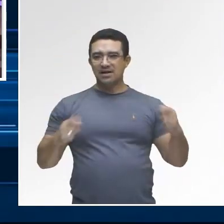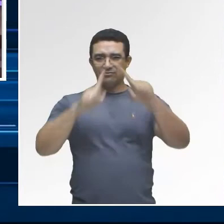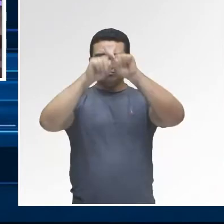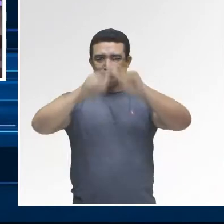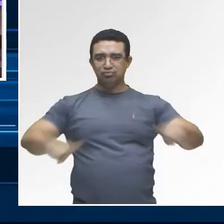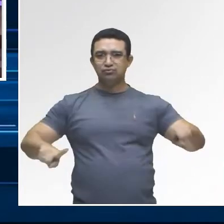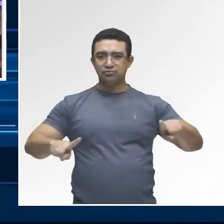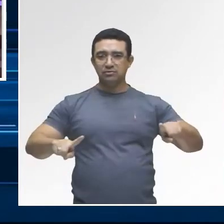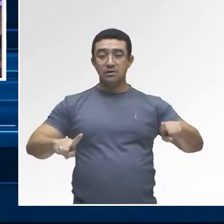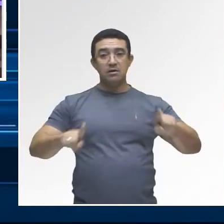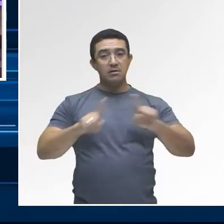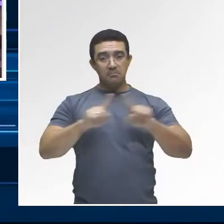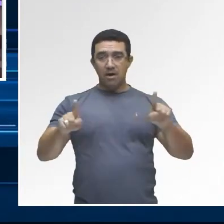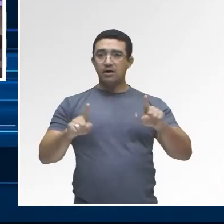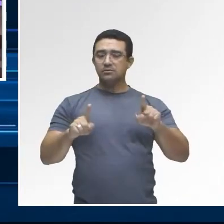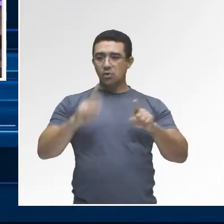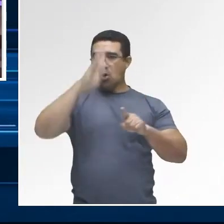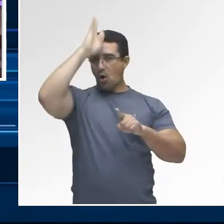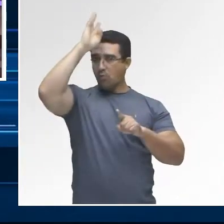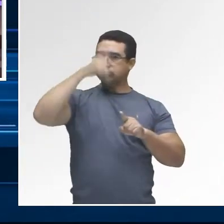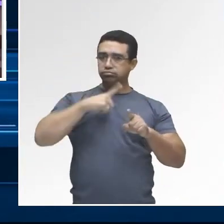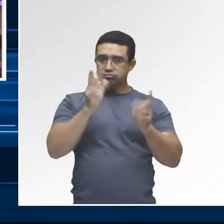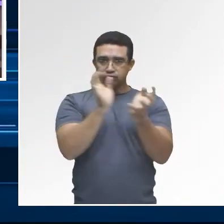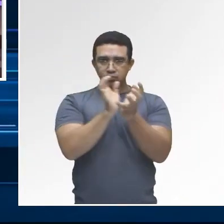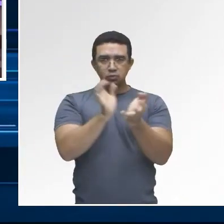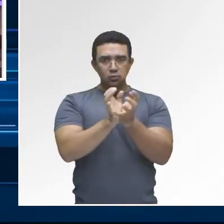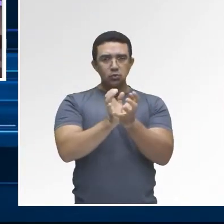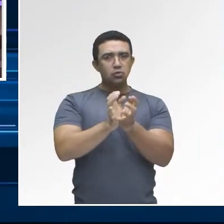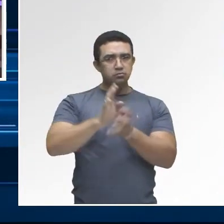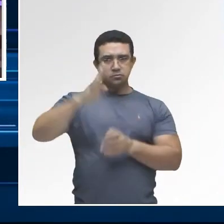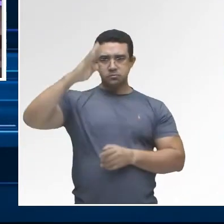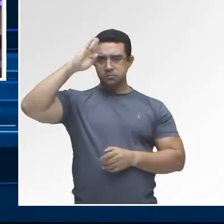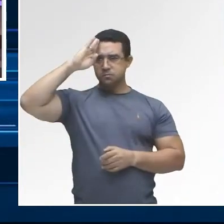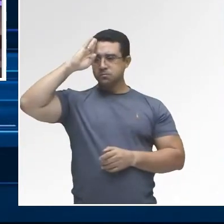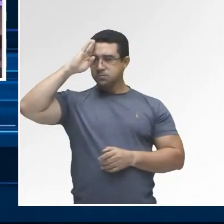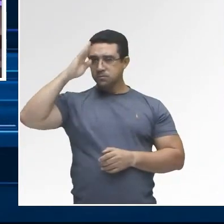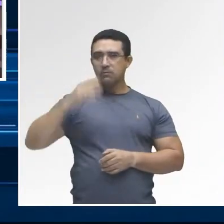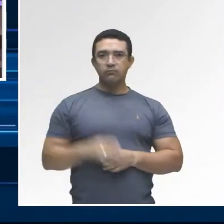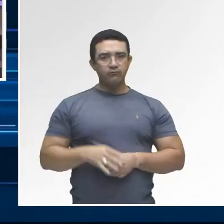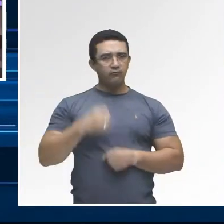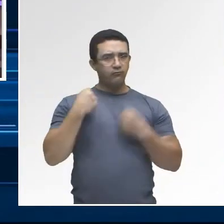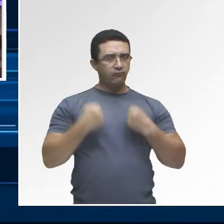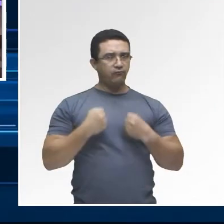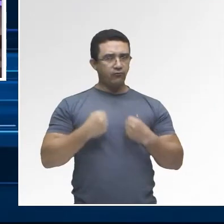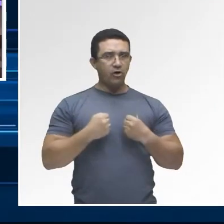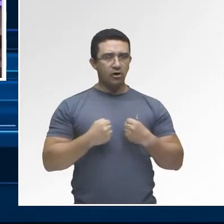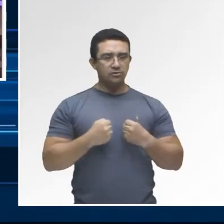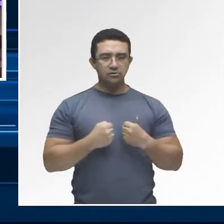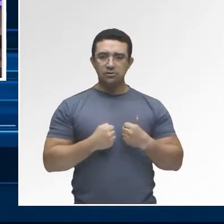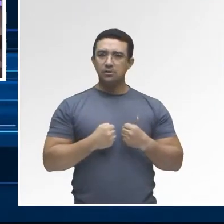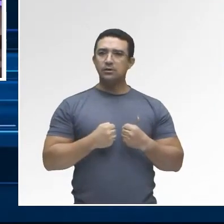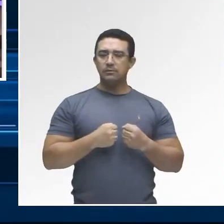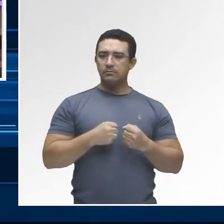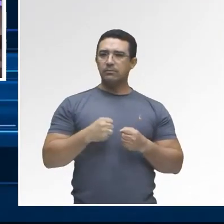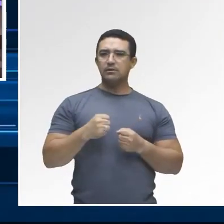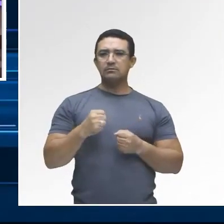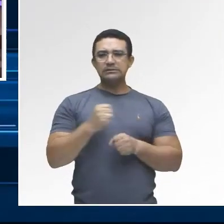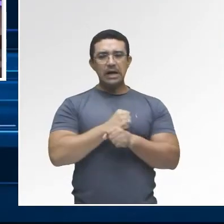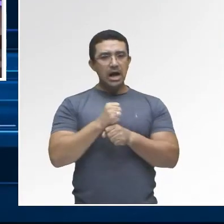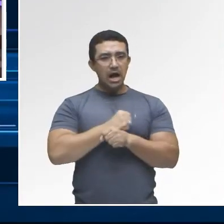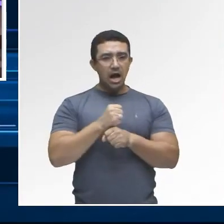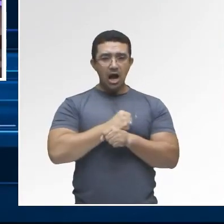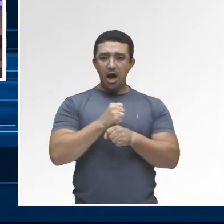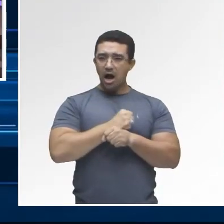um exército incrível também. Então, os romanos eles vão passar 100 anos guerreando contra os cartagineses nas